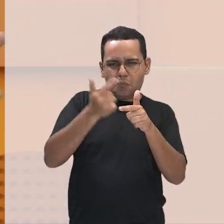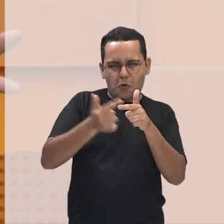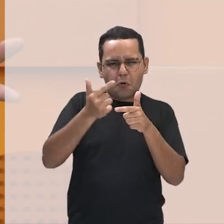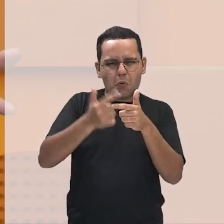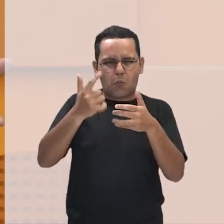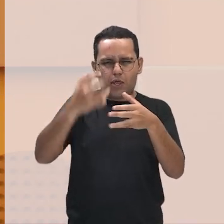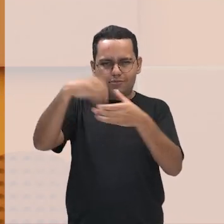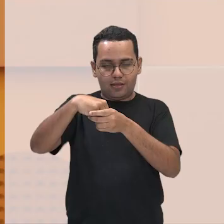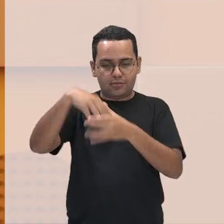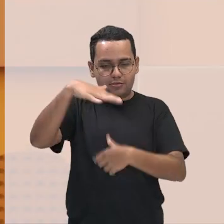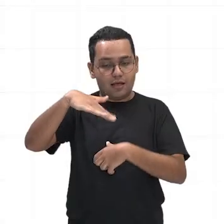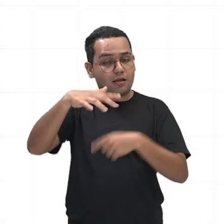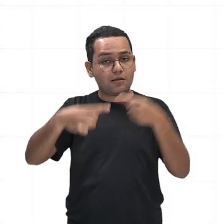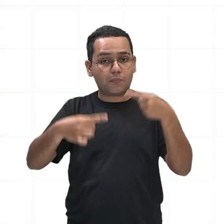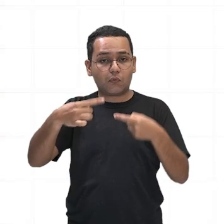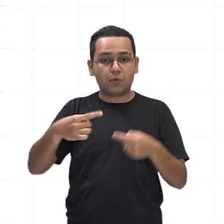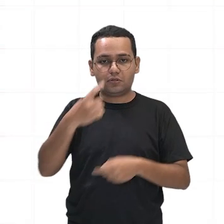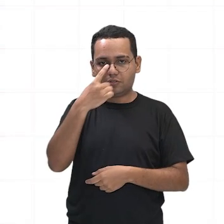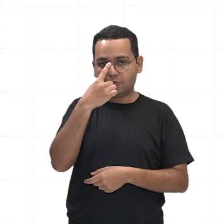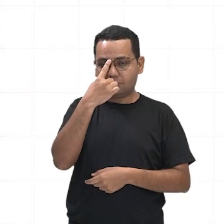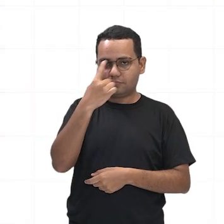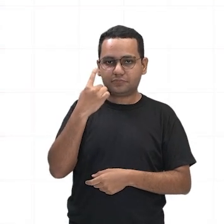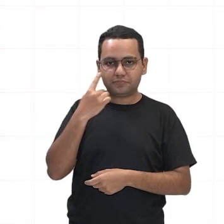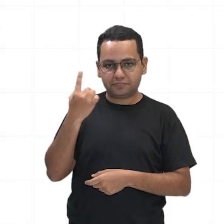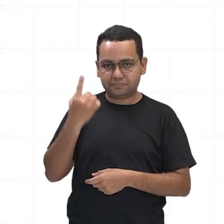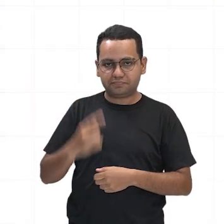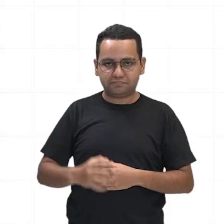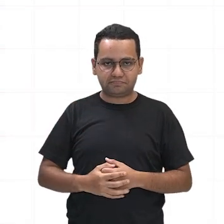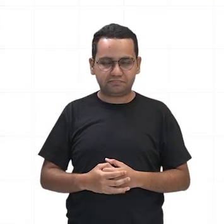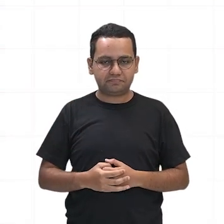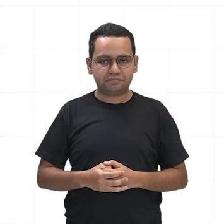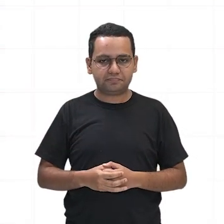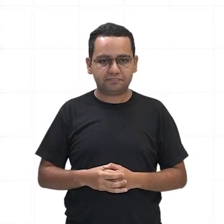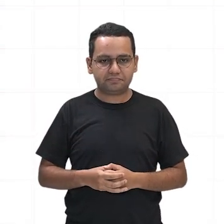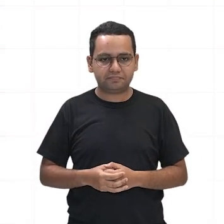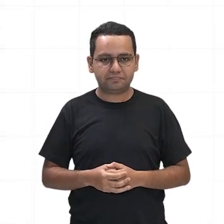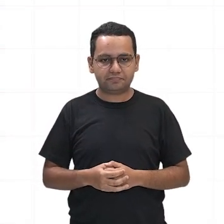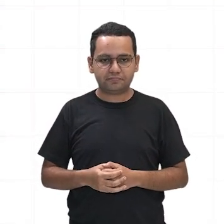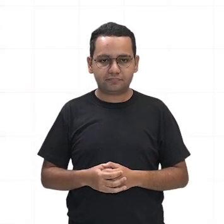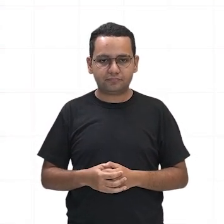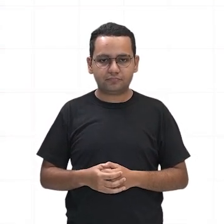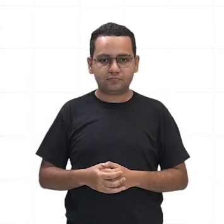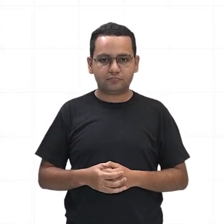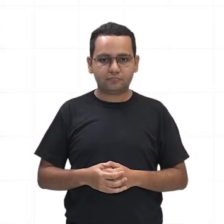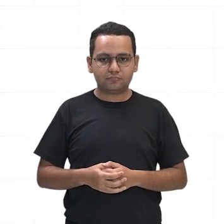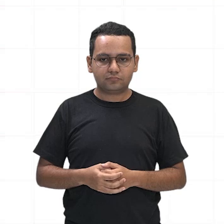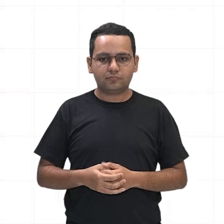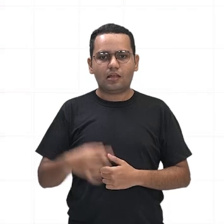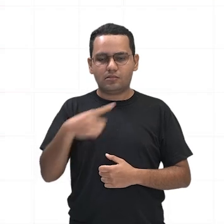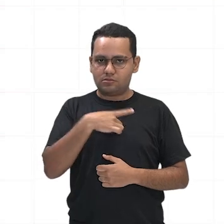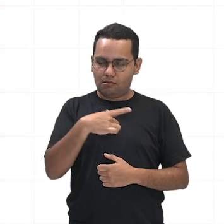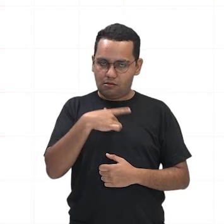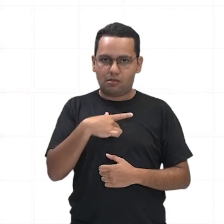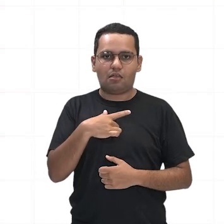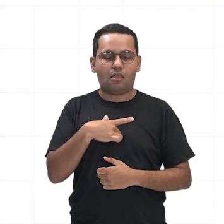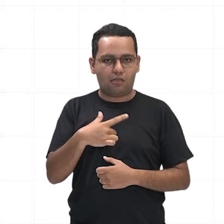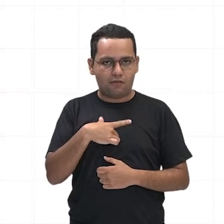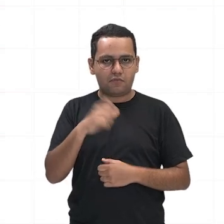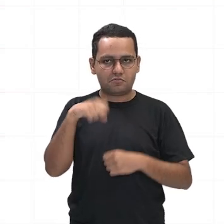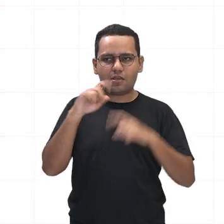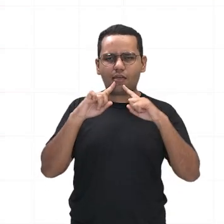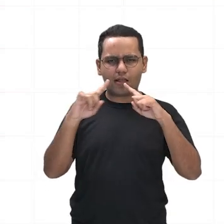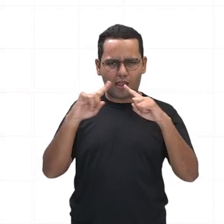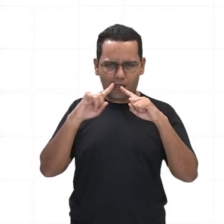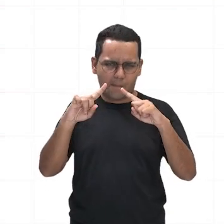campo político deste império, tá? Acompanha ali comigo. Havia ainda a contestação do poder do